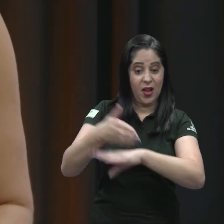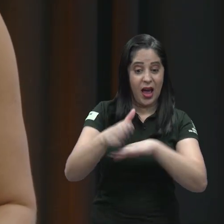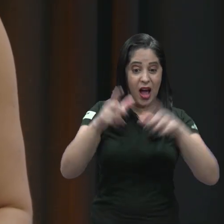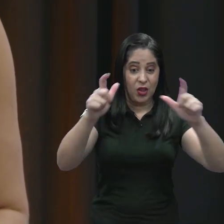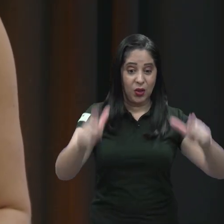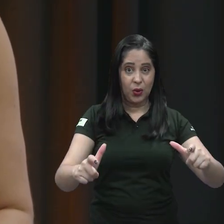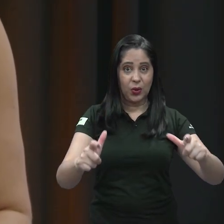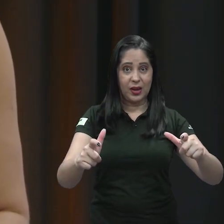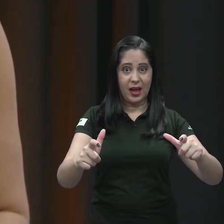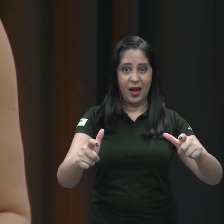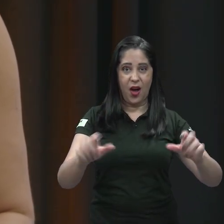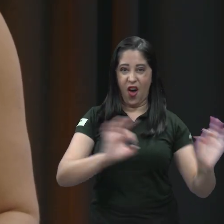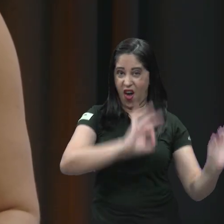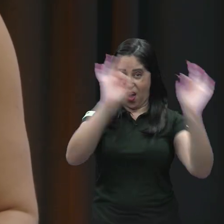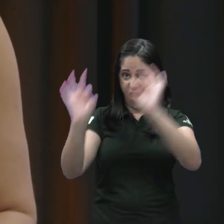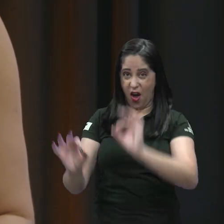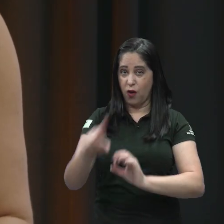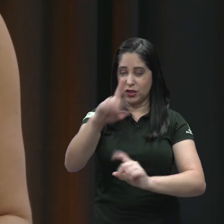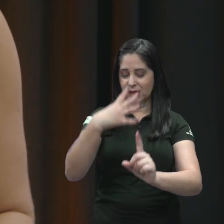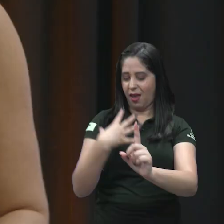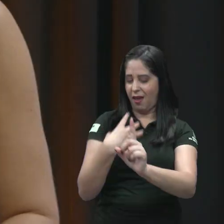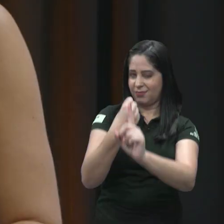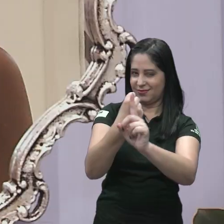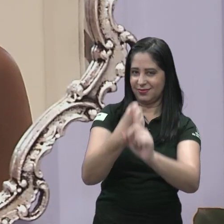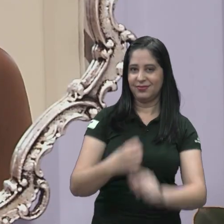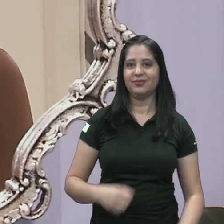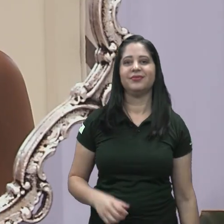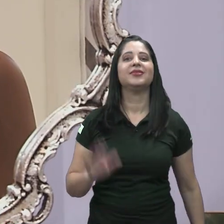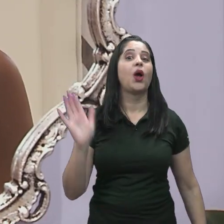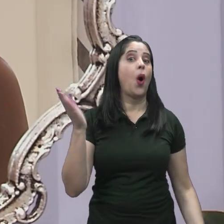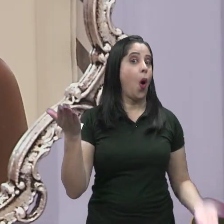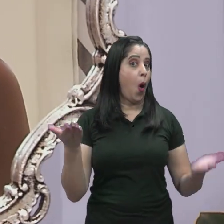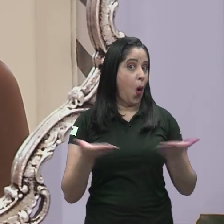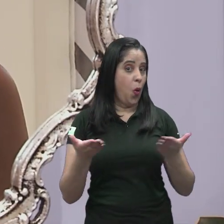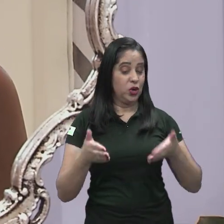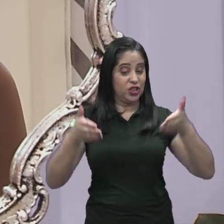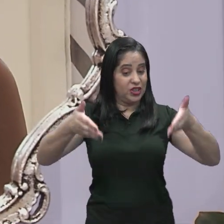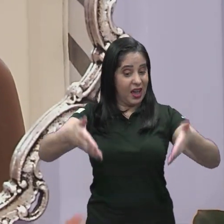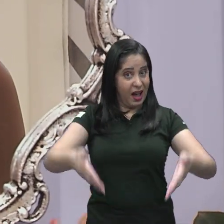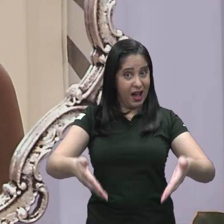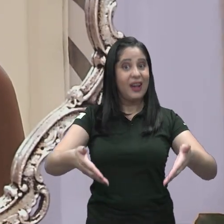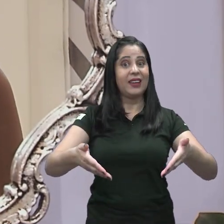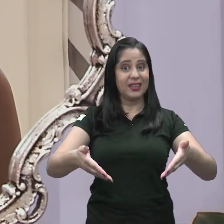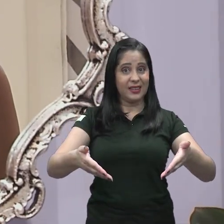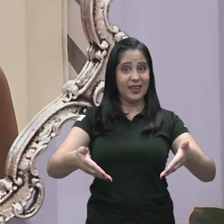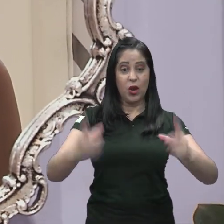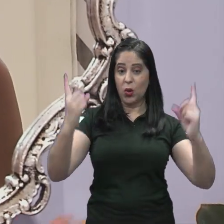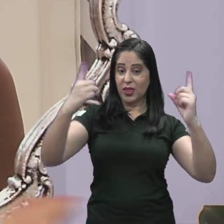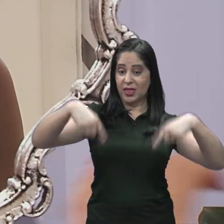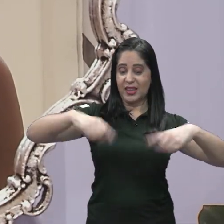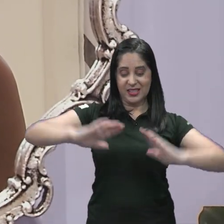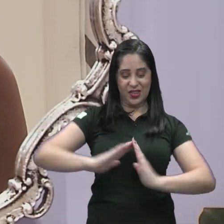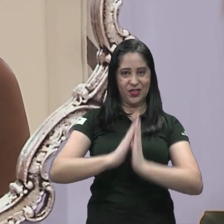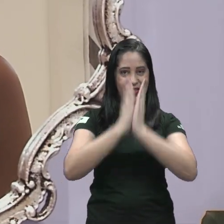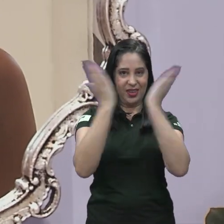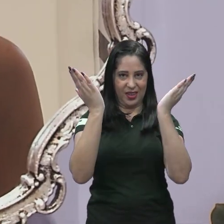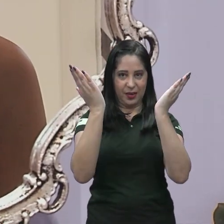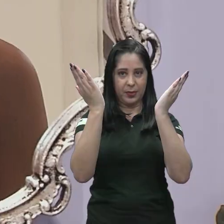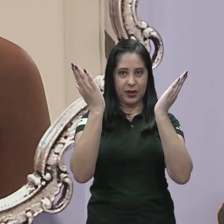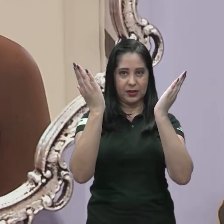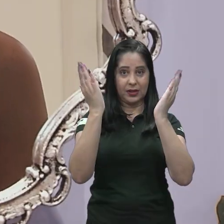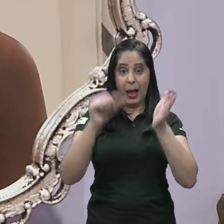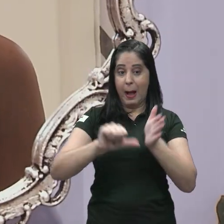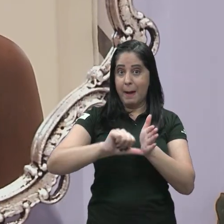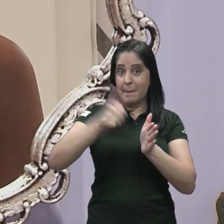preparado. Roda o VT que vocês vão se inspirar. Hoje estamos aqui para o Desafio Inspiração na Tipster House,